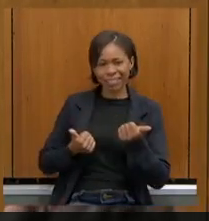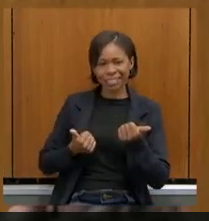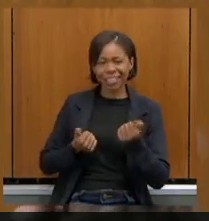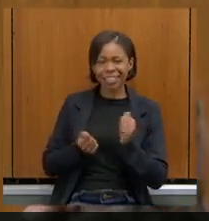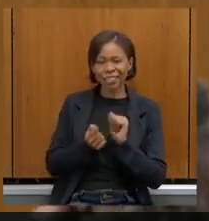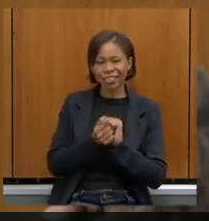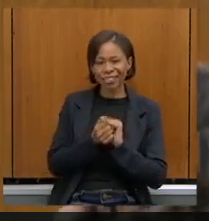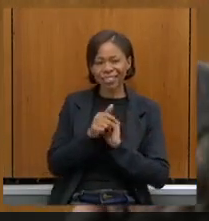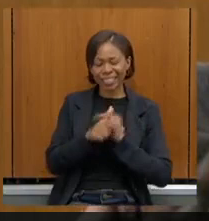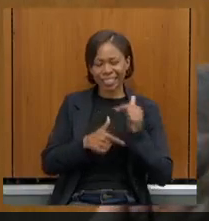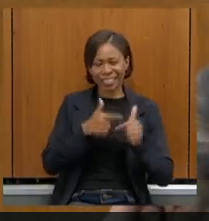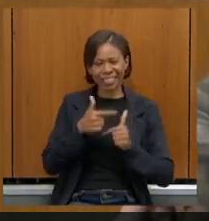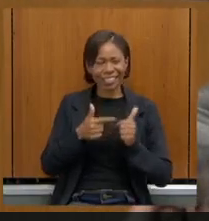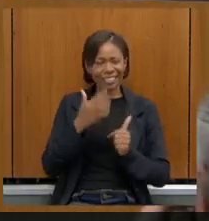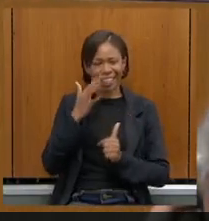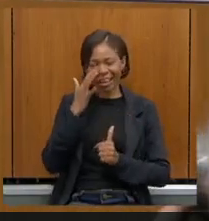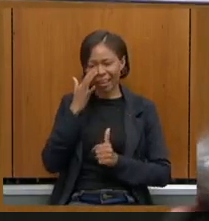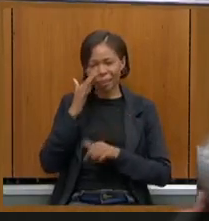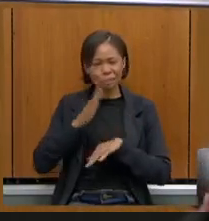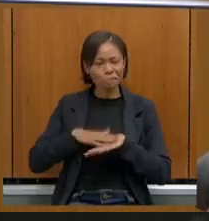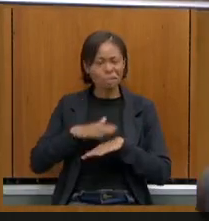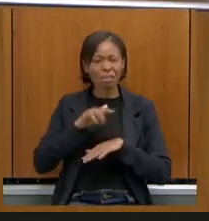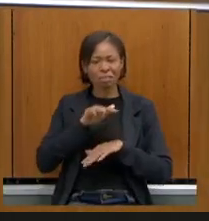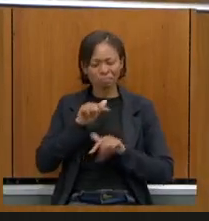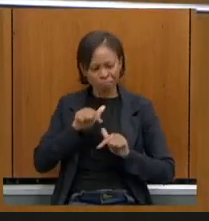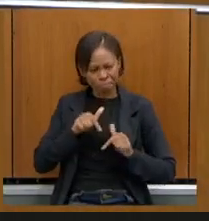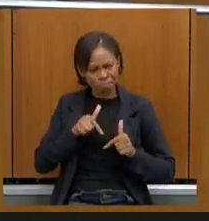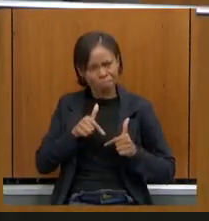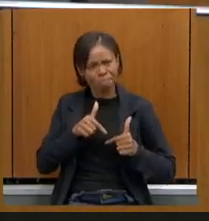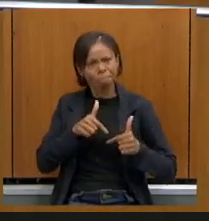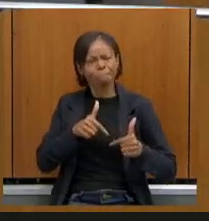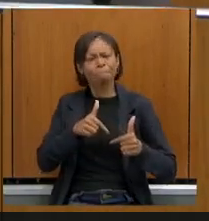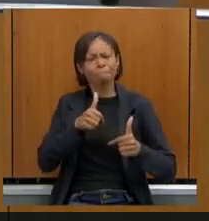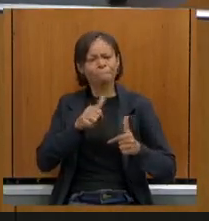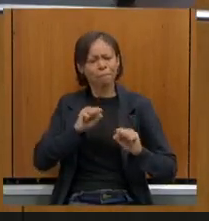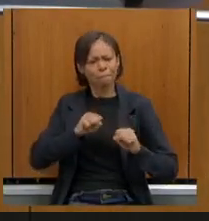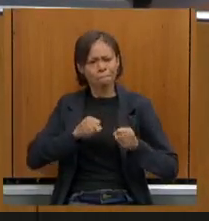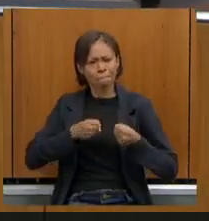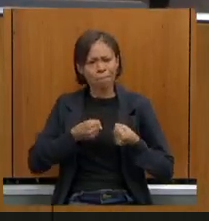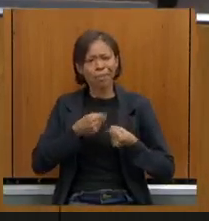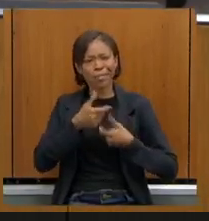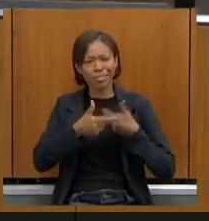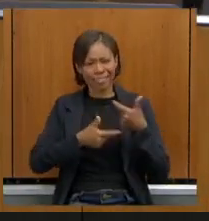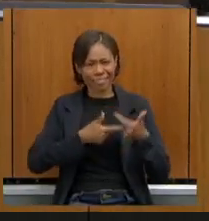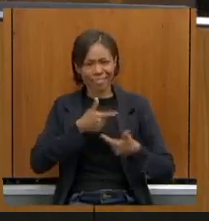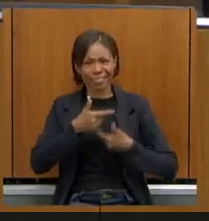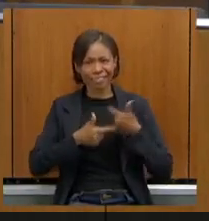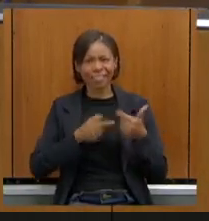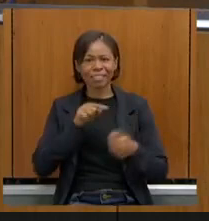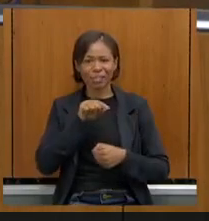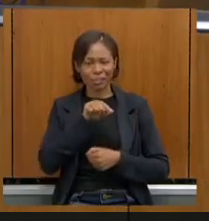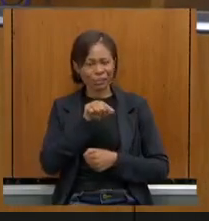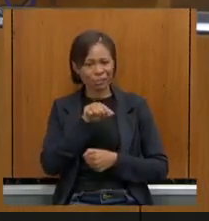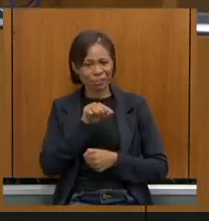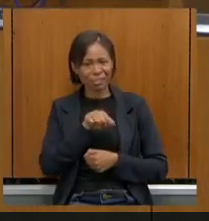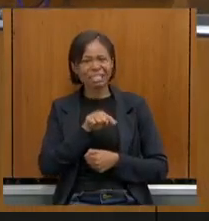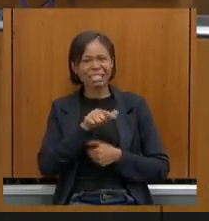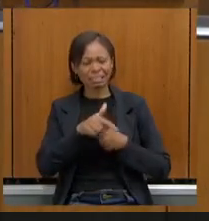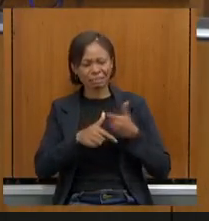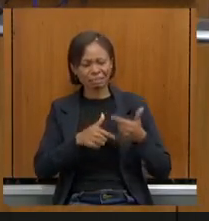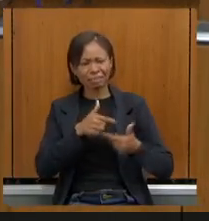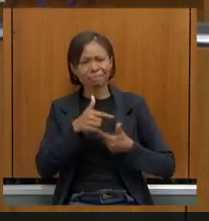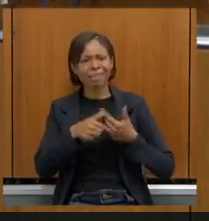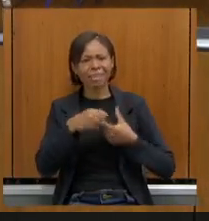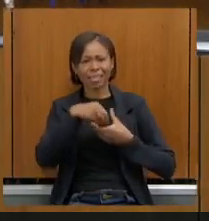mais encantado, encantado com toda a sua galhardia, com toda a sua força de trabalho que você tem feito aí à frente da